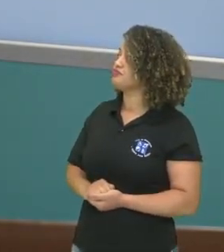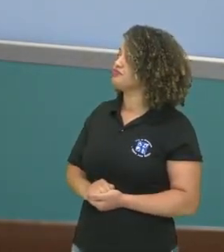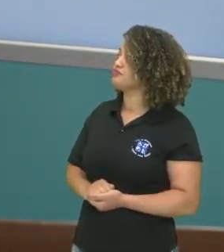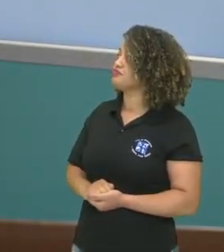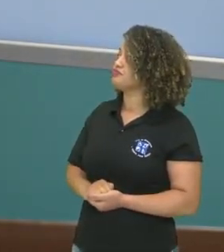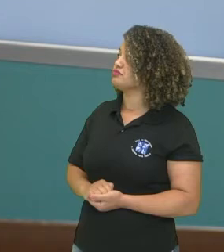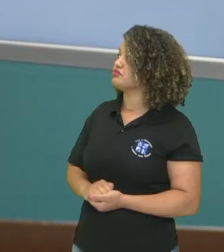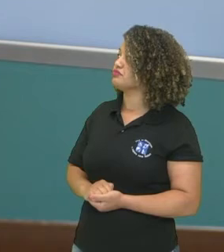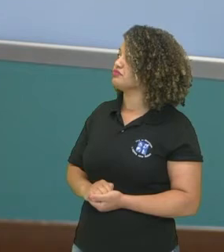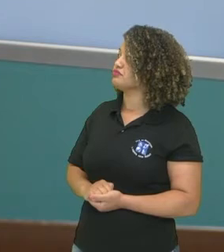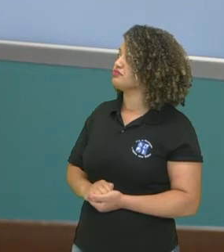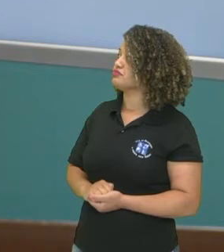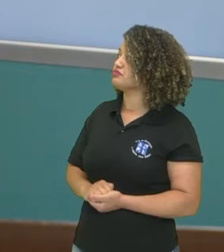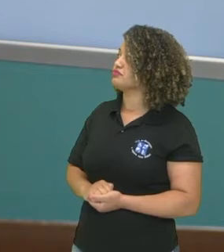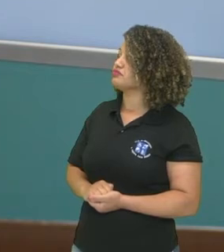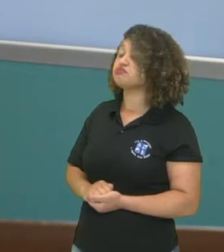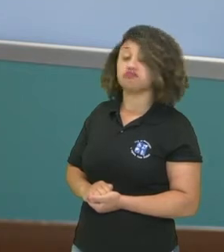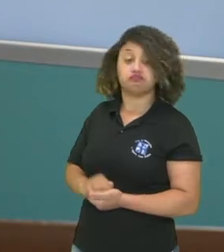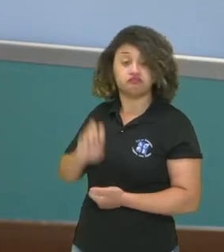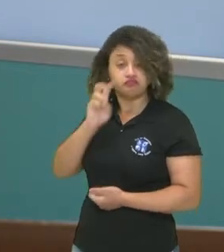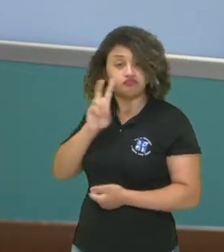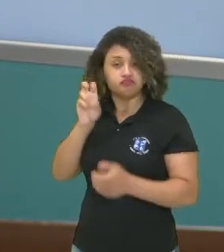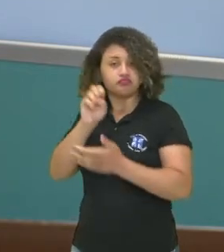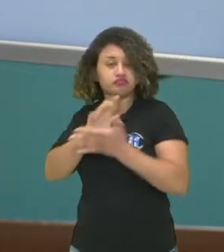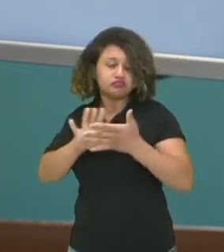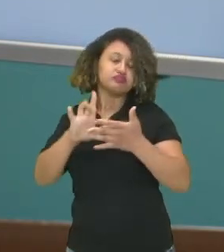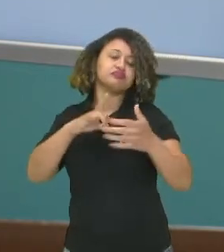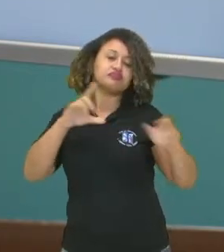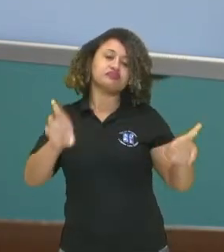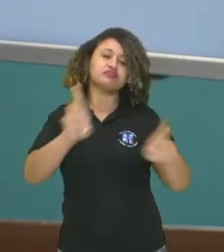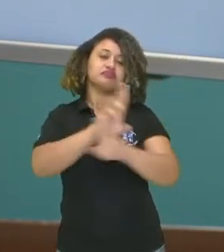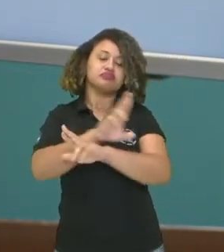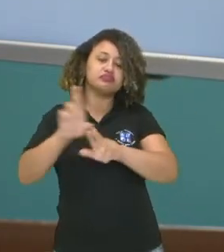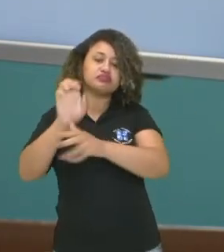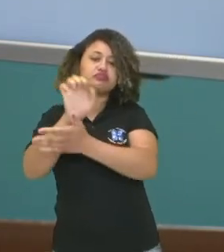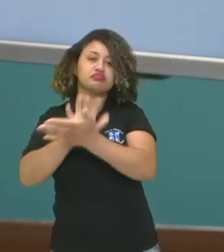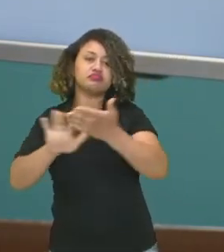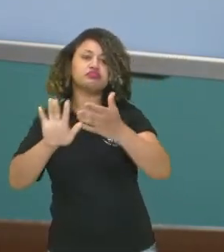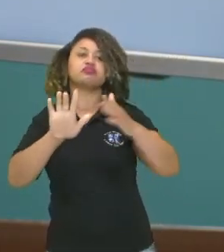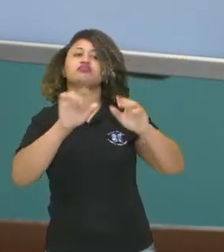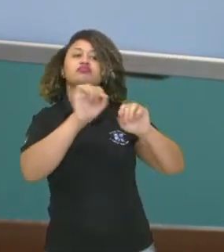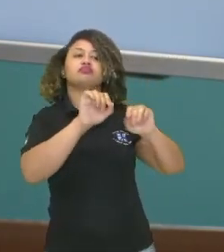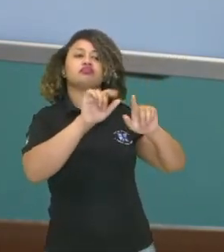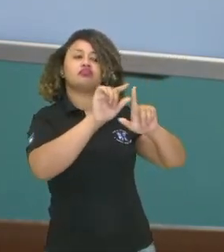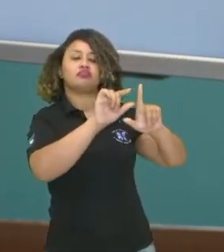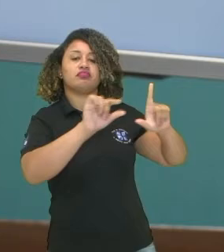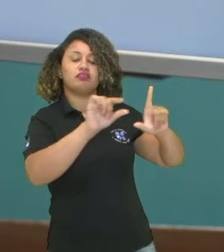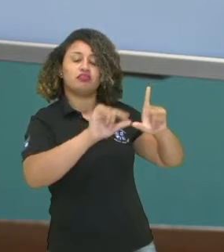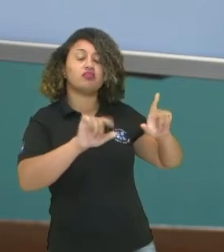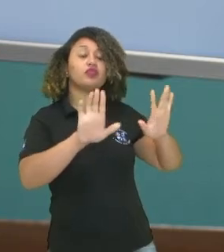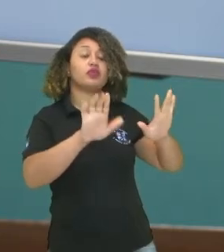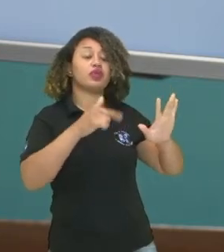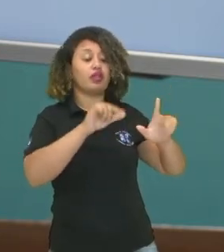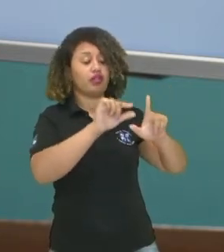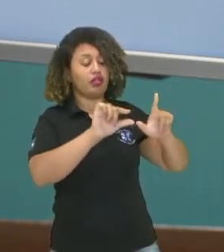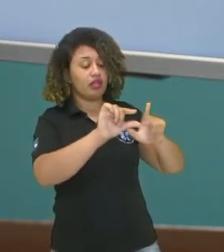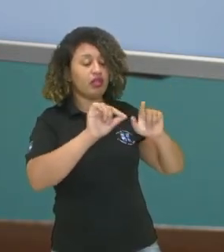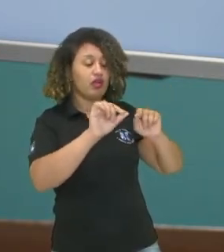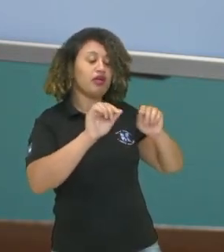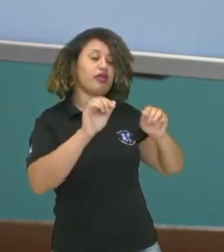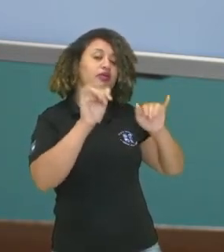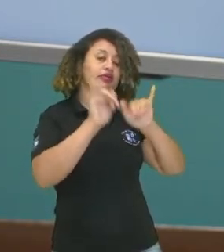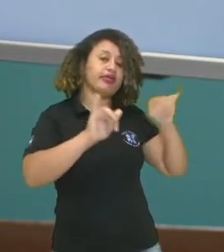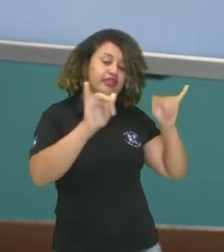a legenda, né? A legenda fala sobre notícia, dela não se tornar um viral, se ela for